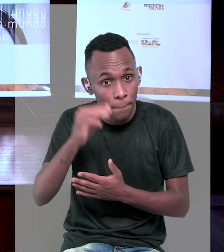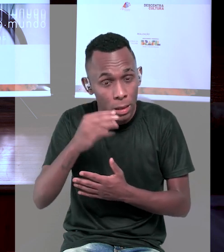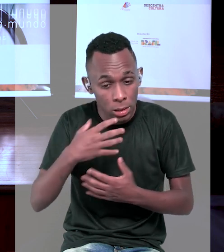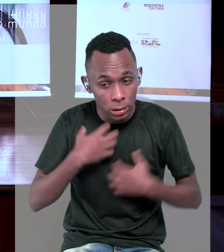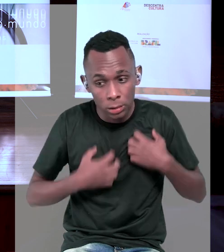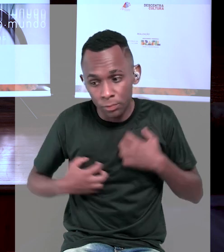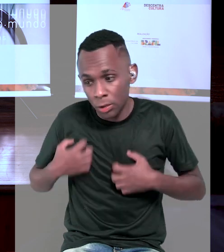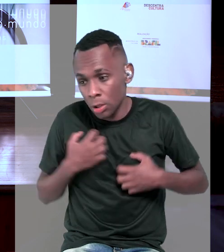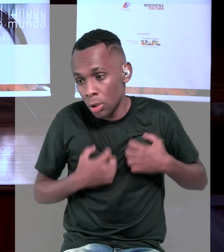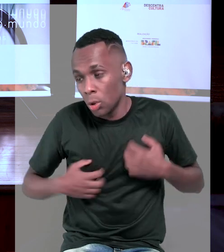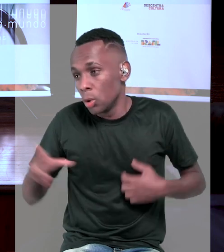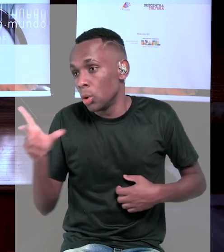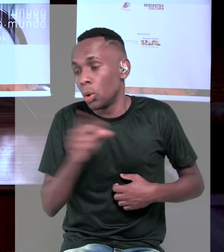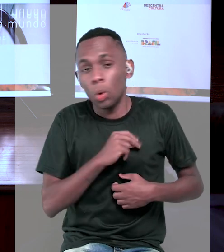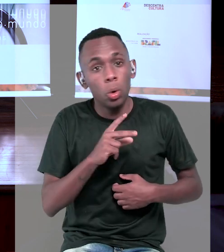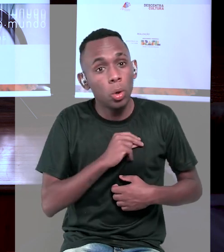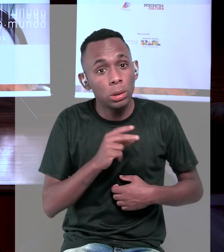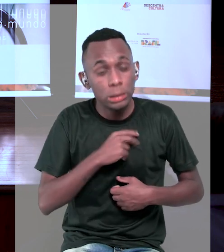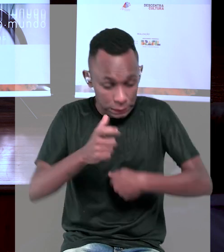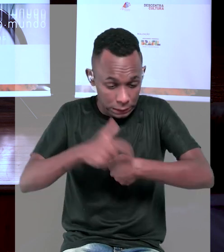Falta pouco tempo.